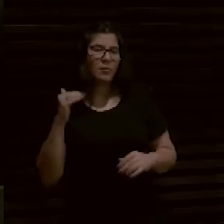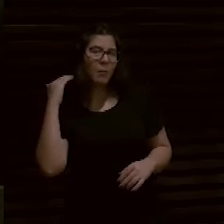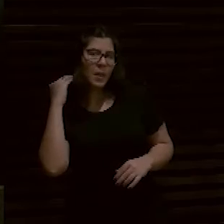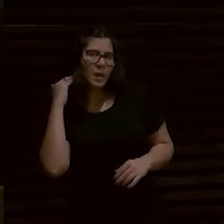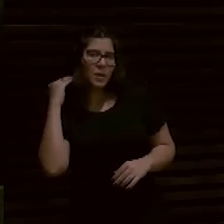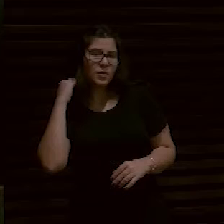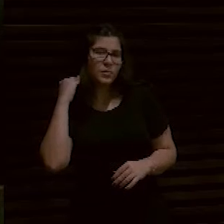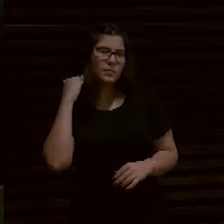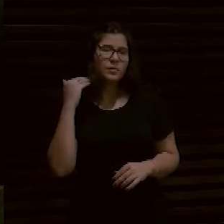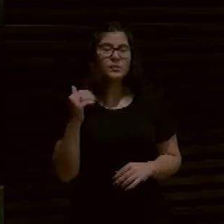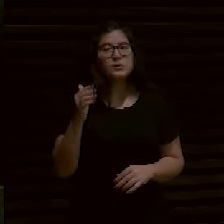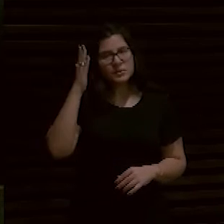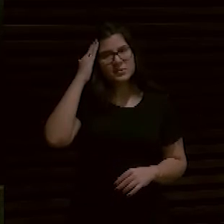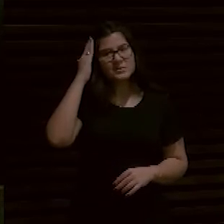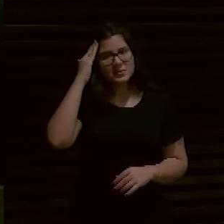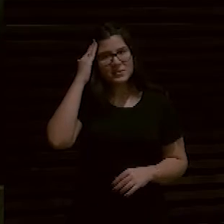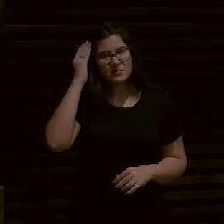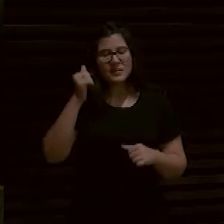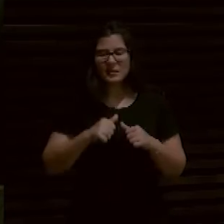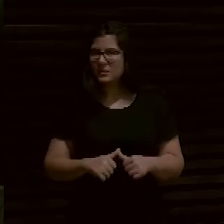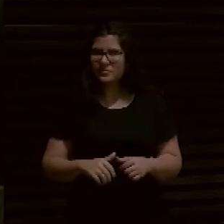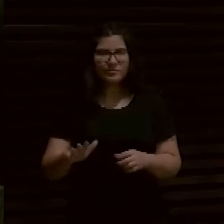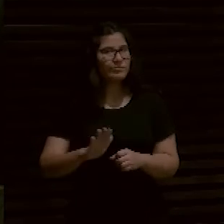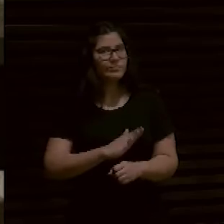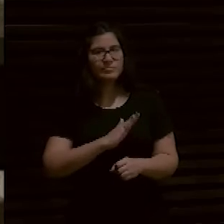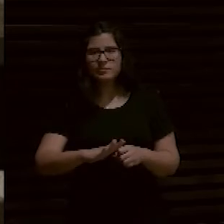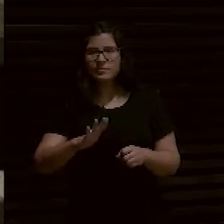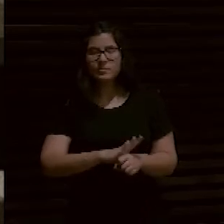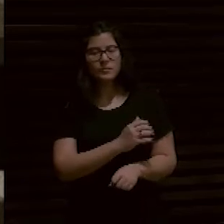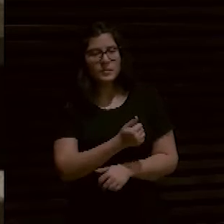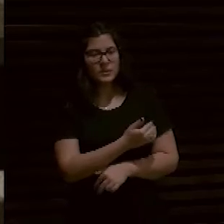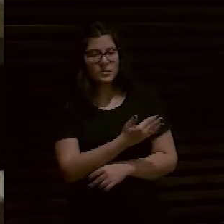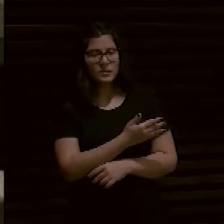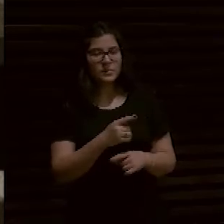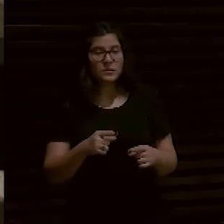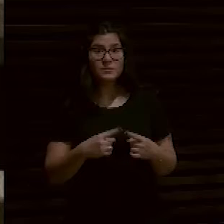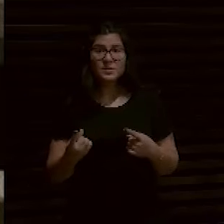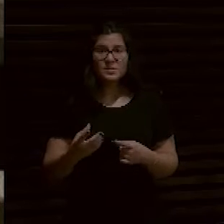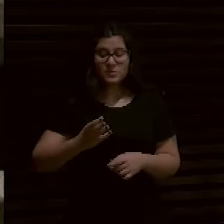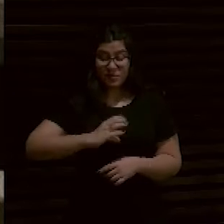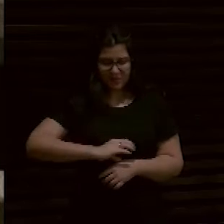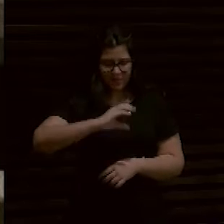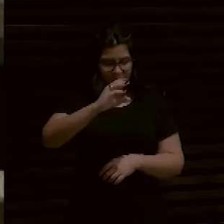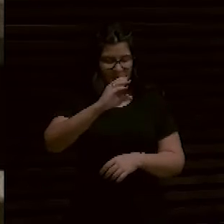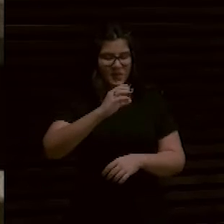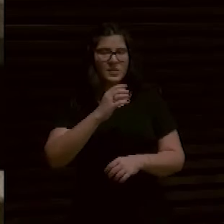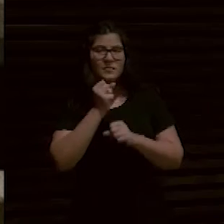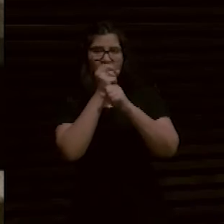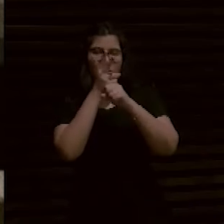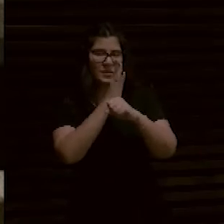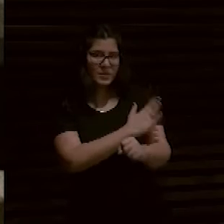sabe que isso não preenche o coração. Mas ele confia na força do seu